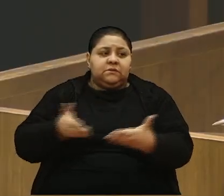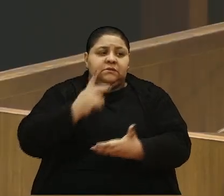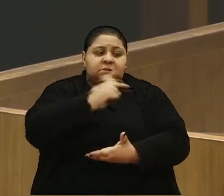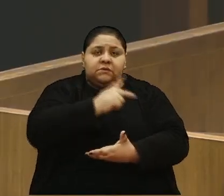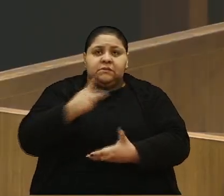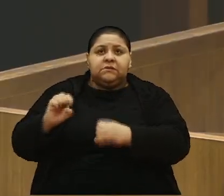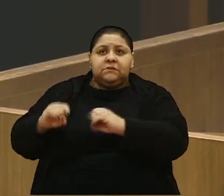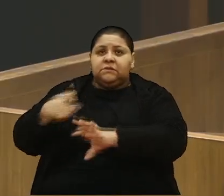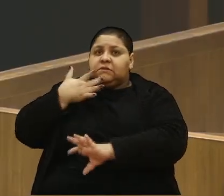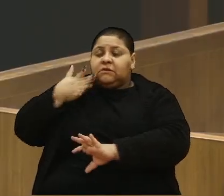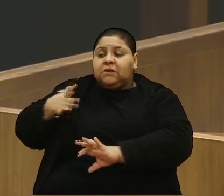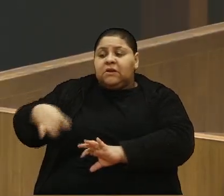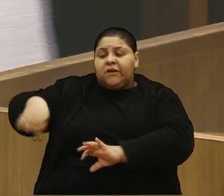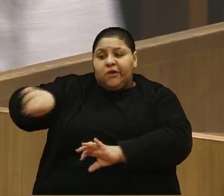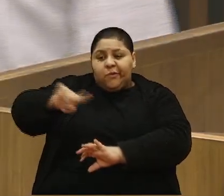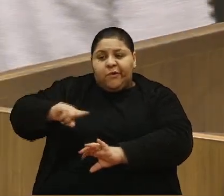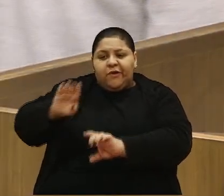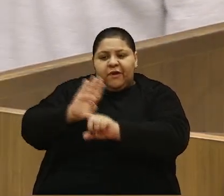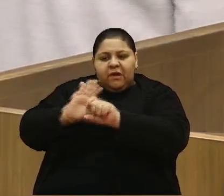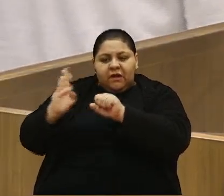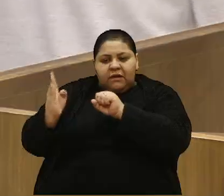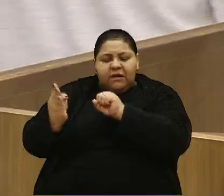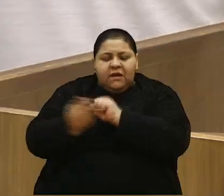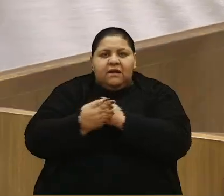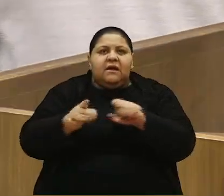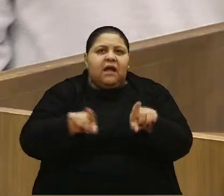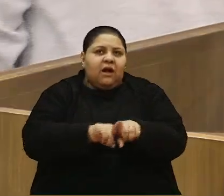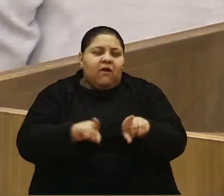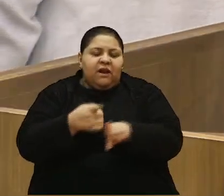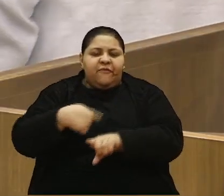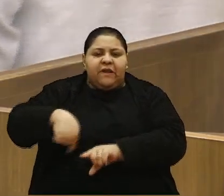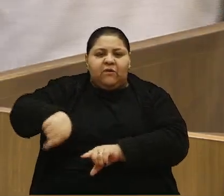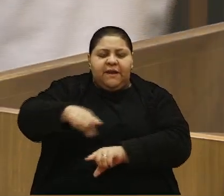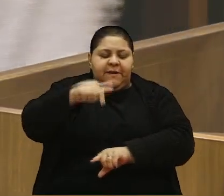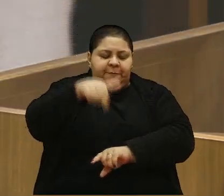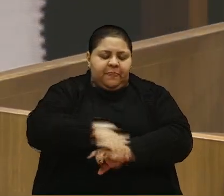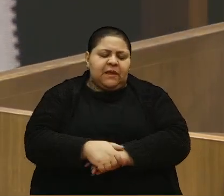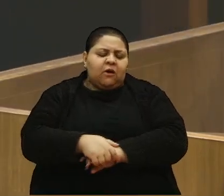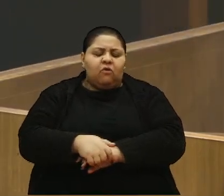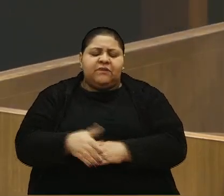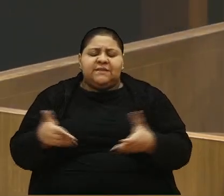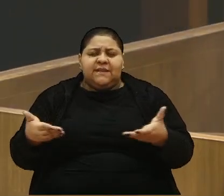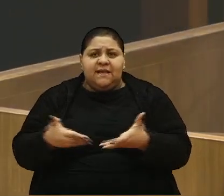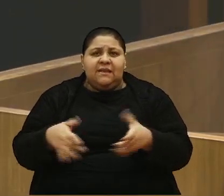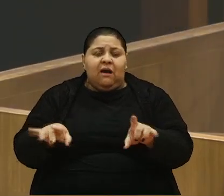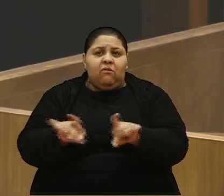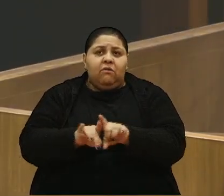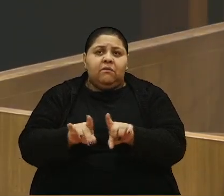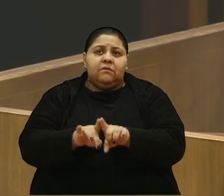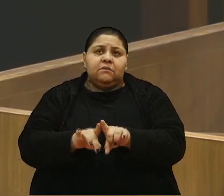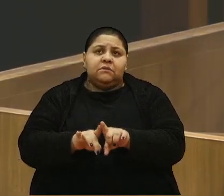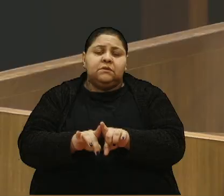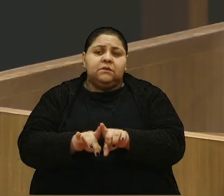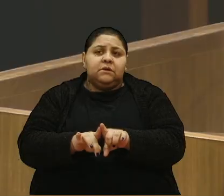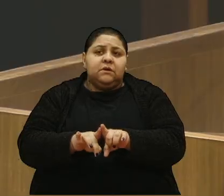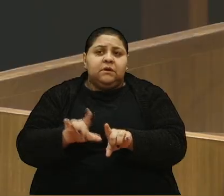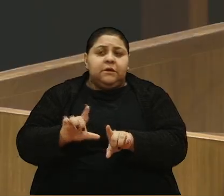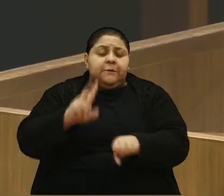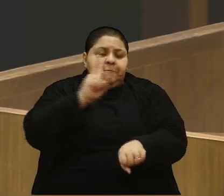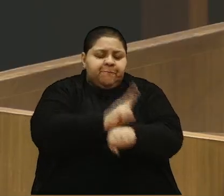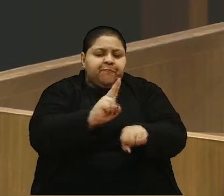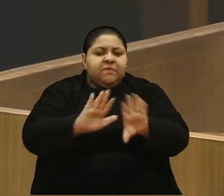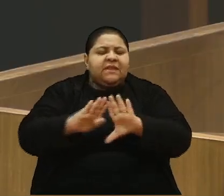educação infantil, para nós que somos de bairros, que cada dia, 3, 4 dias, tem uma criança, uma mãe pedindo uma vaga